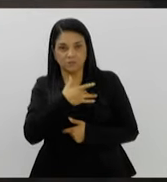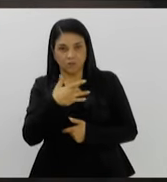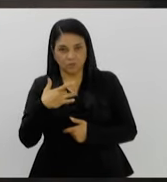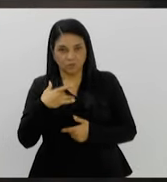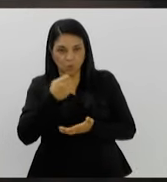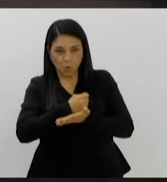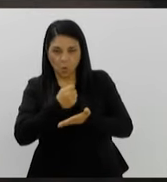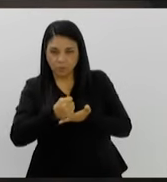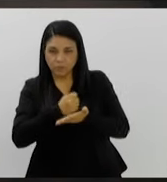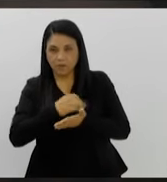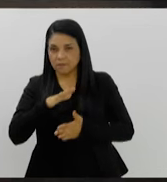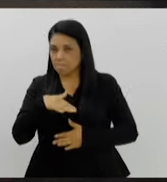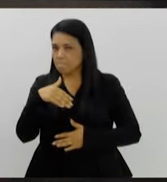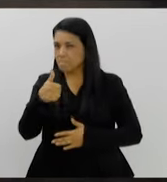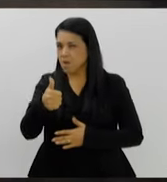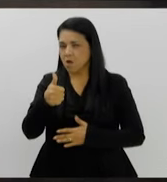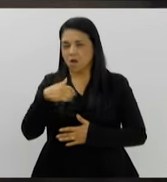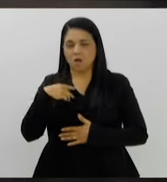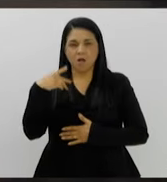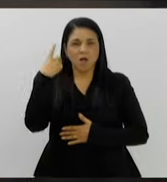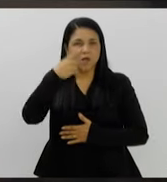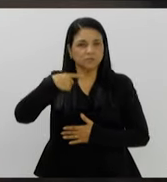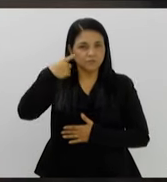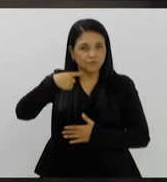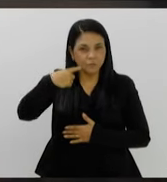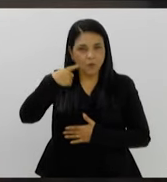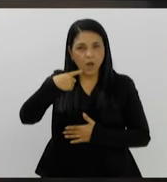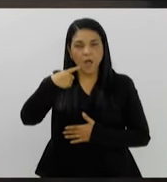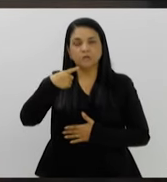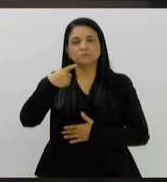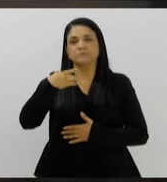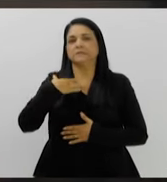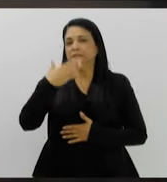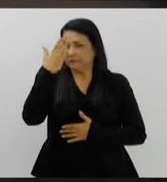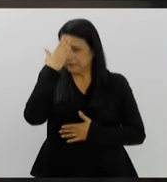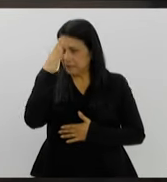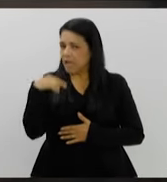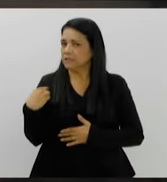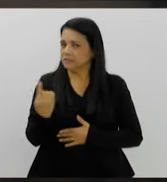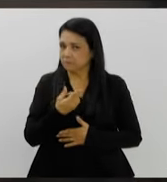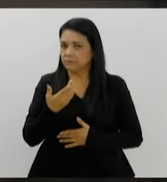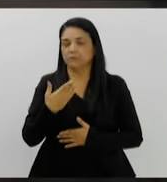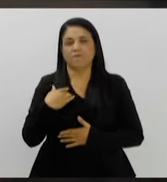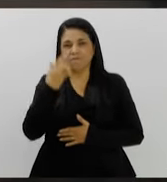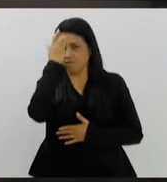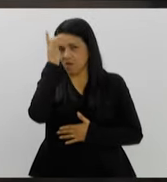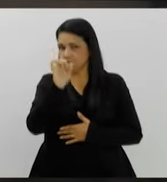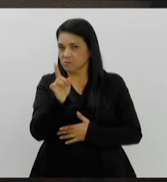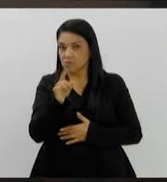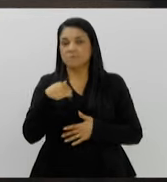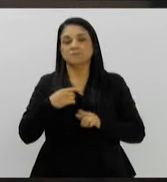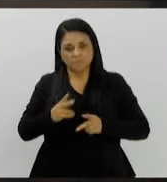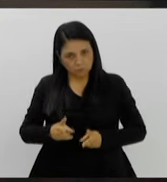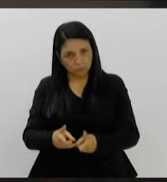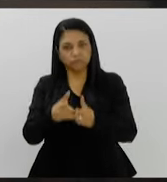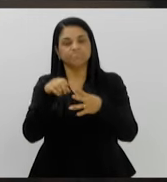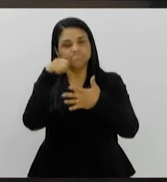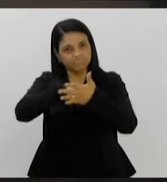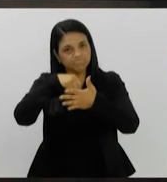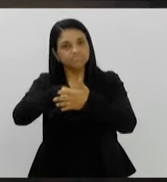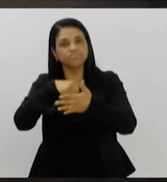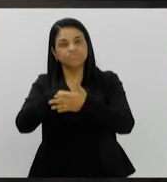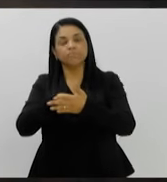melhores advogados mais influentes a gente sabia que não era fácil desde o início mas não vamos abaixar a cabeça como vossa excelência bem colocou